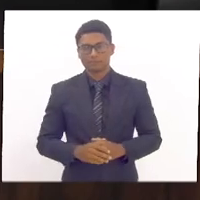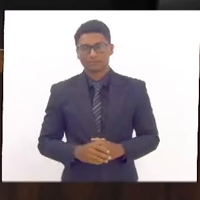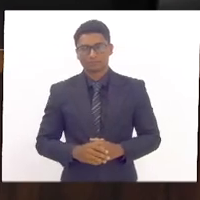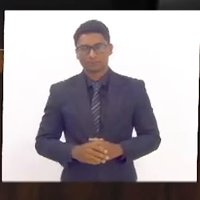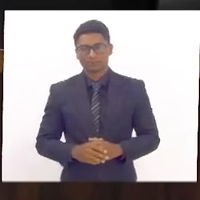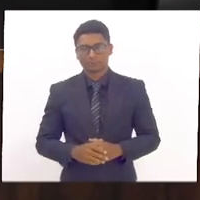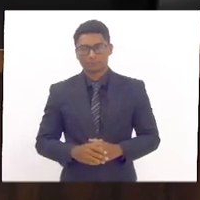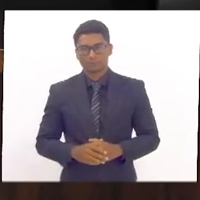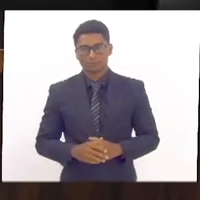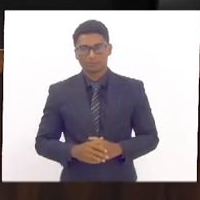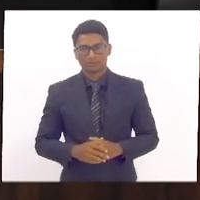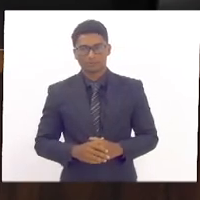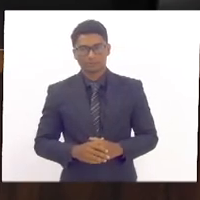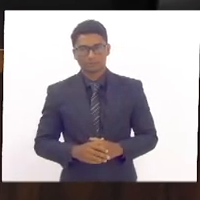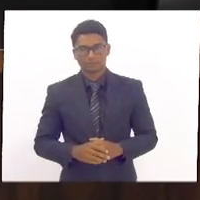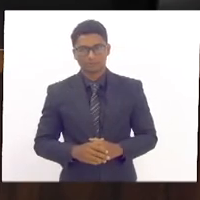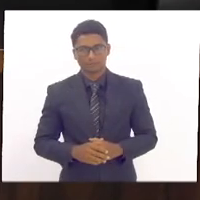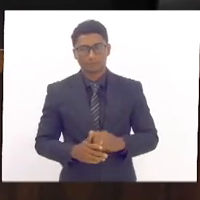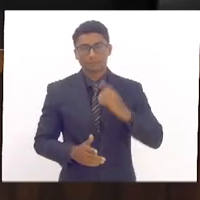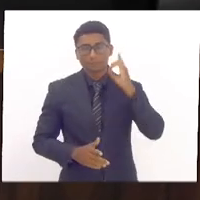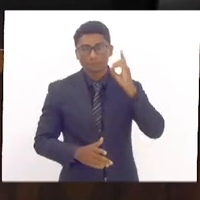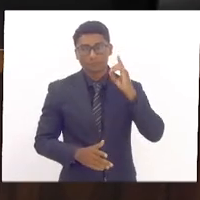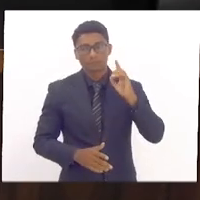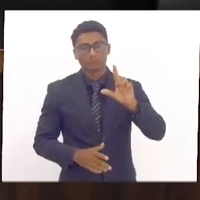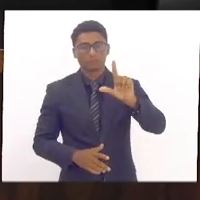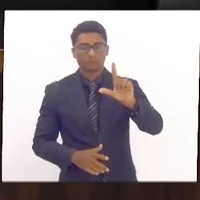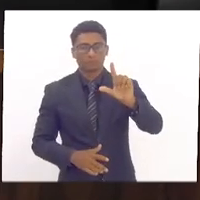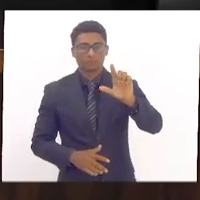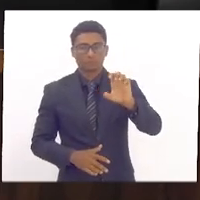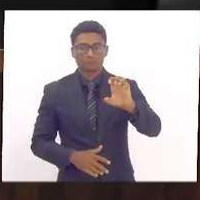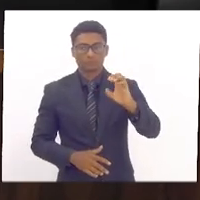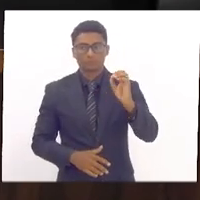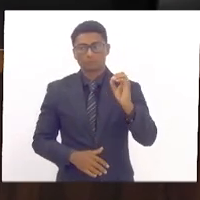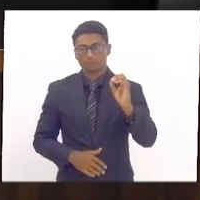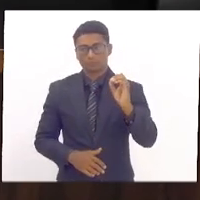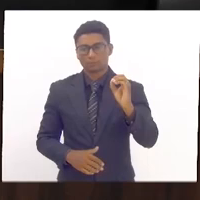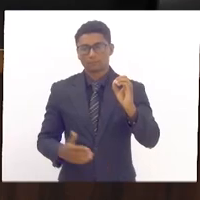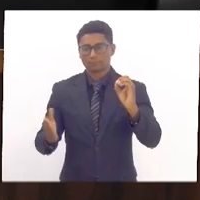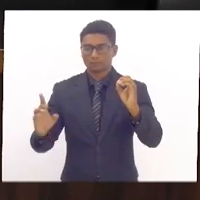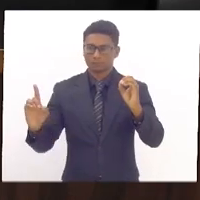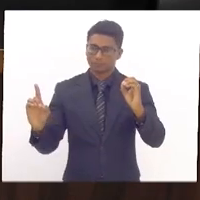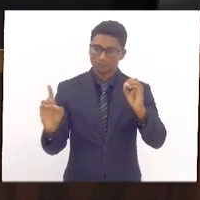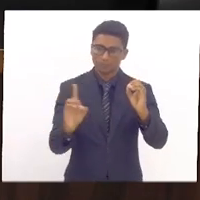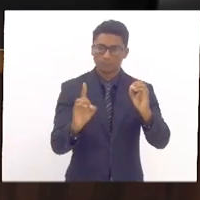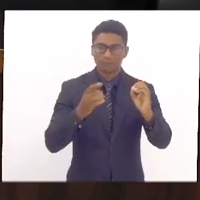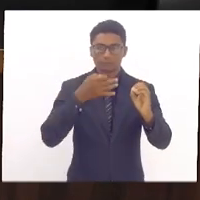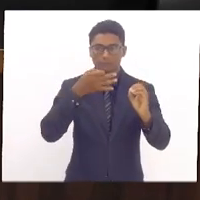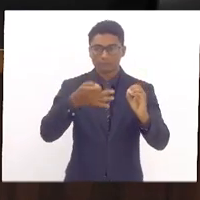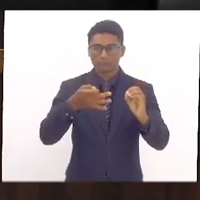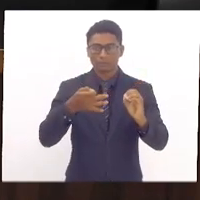Nomeio o deputado Léo Vieira para dar o parecer pela